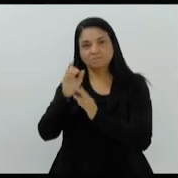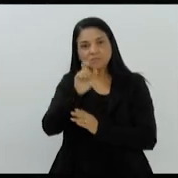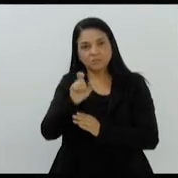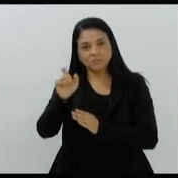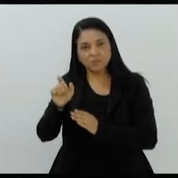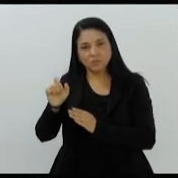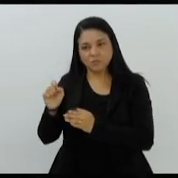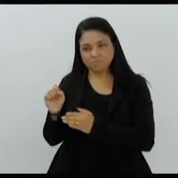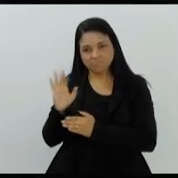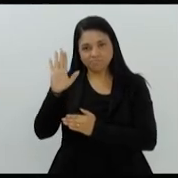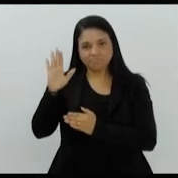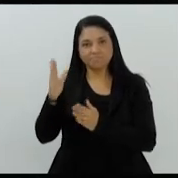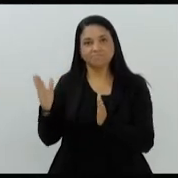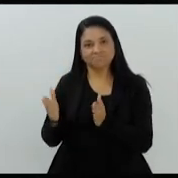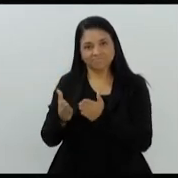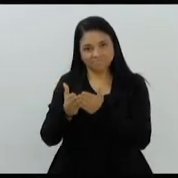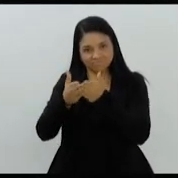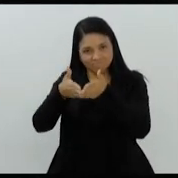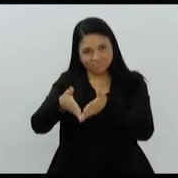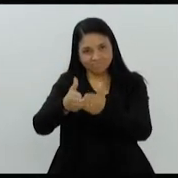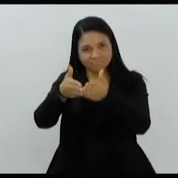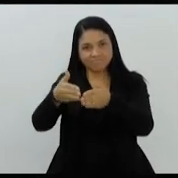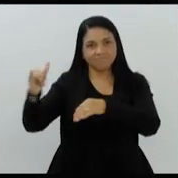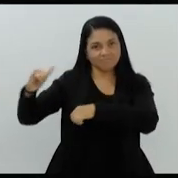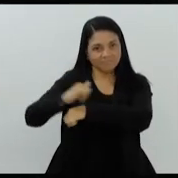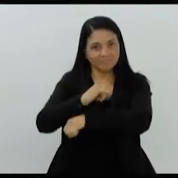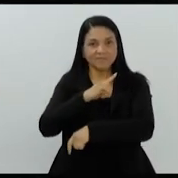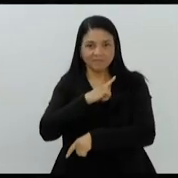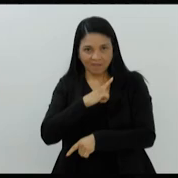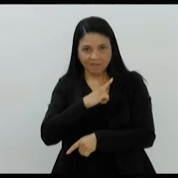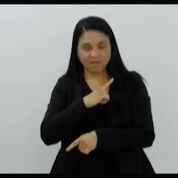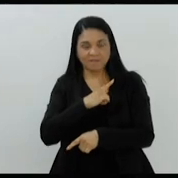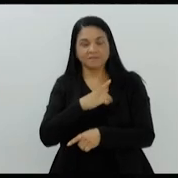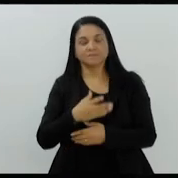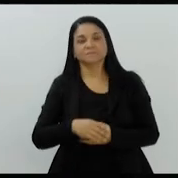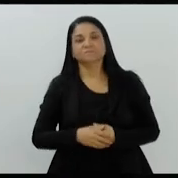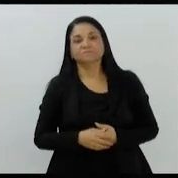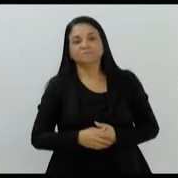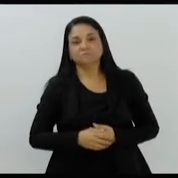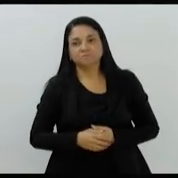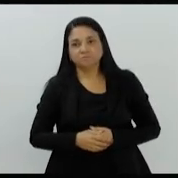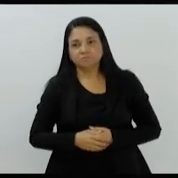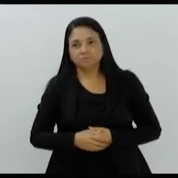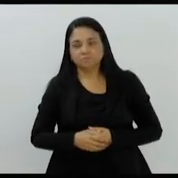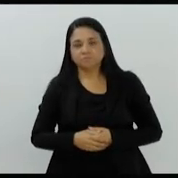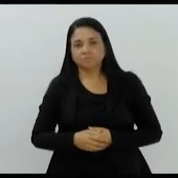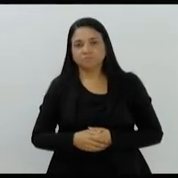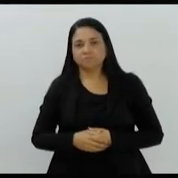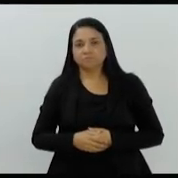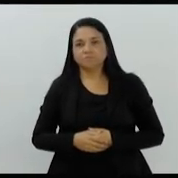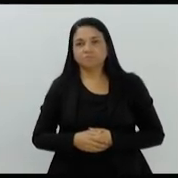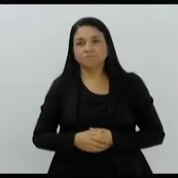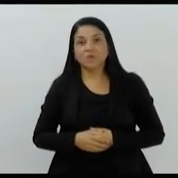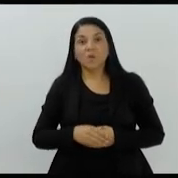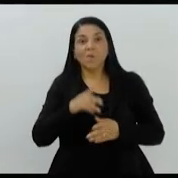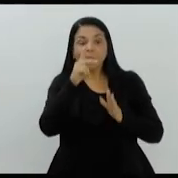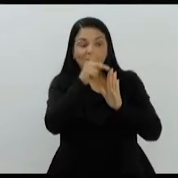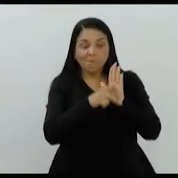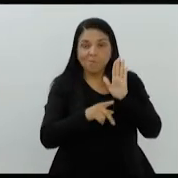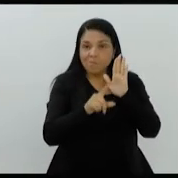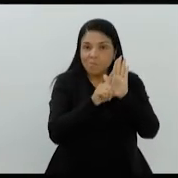embarcações de lazer e desses aviões executivos. O projeto está parado